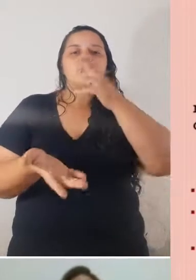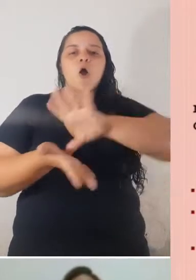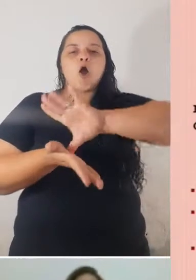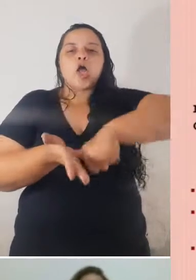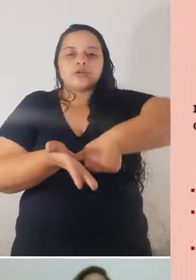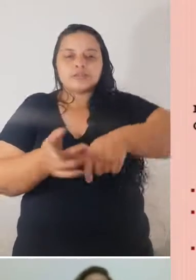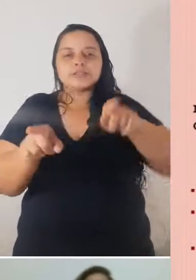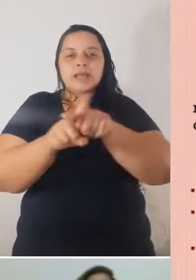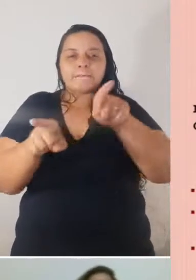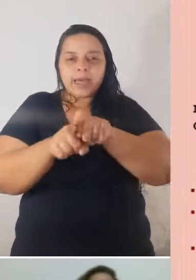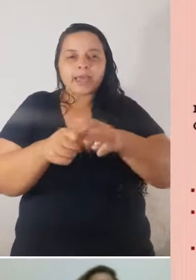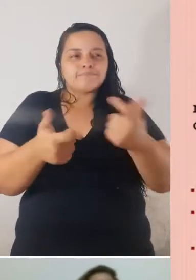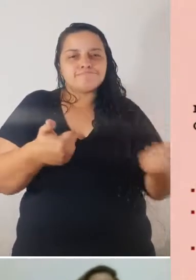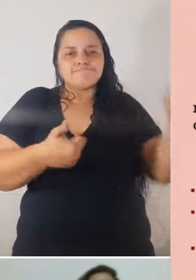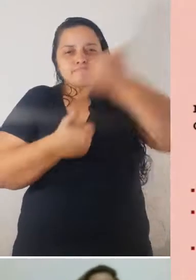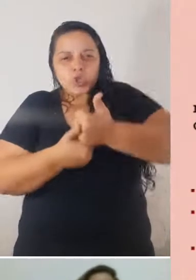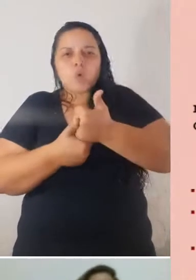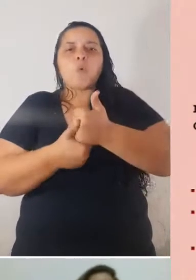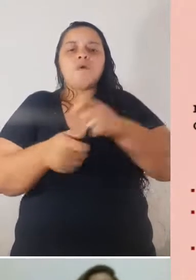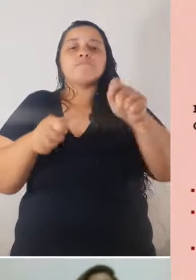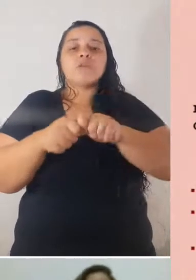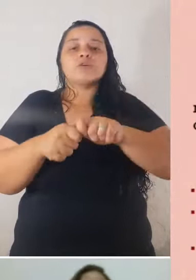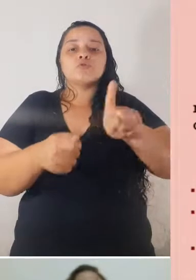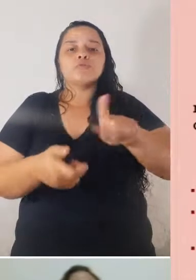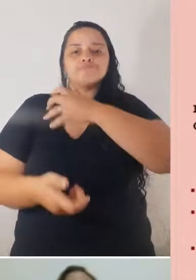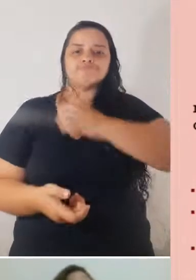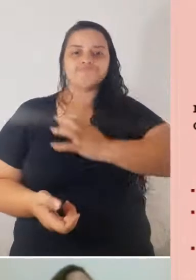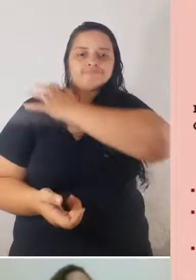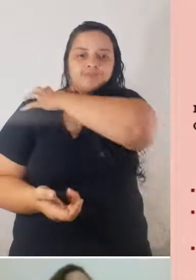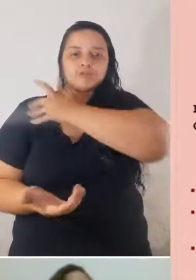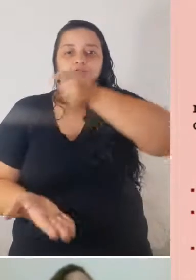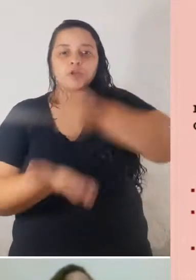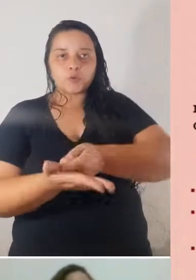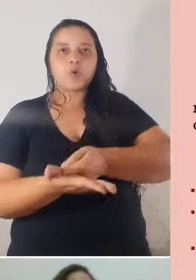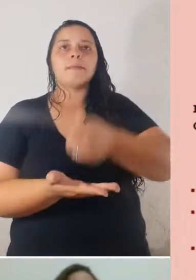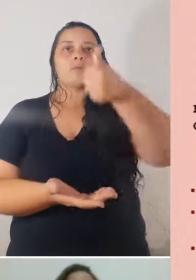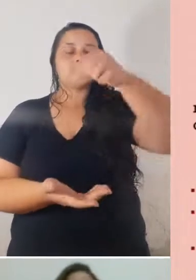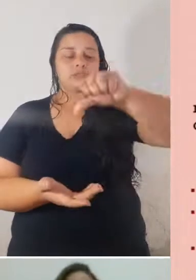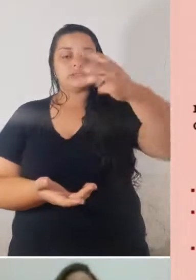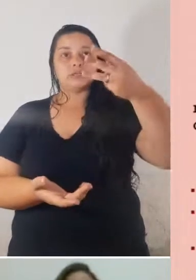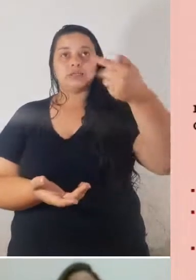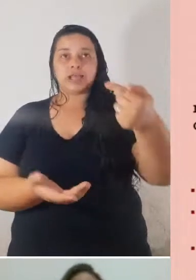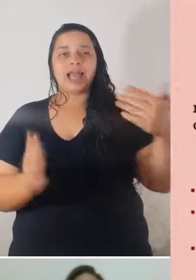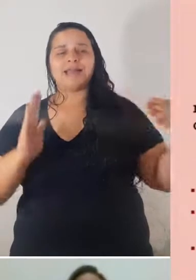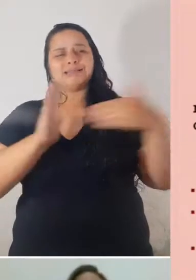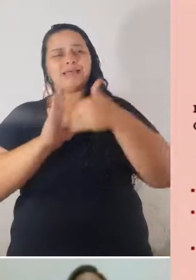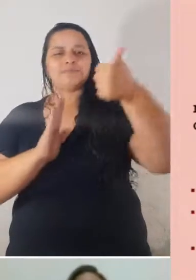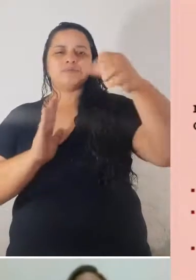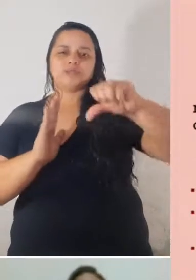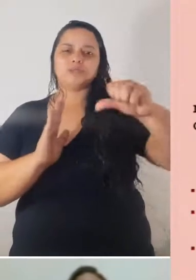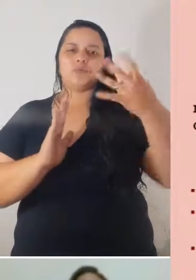Essa ditadura, ela inicia em 1937 e vai vigorar até 1945.